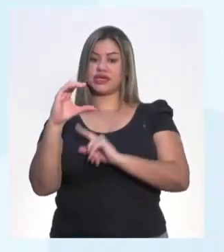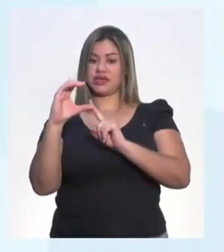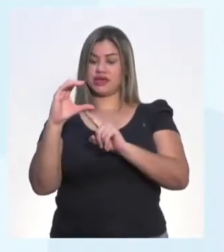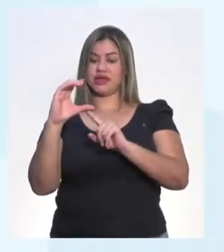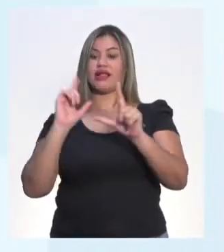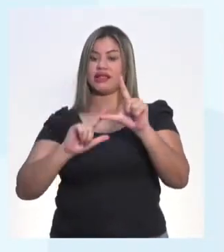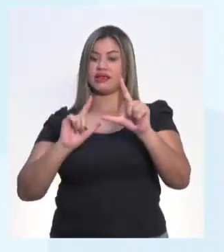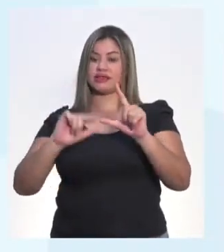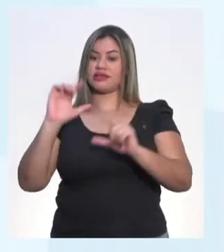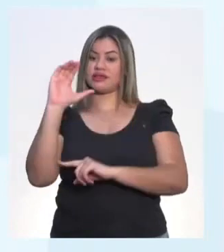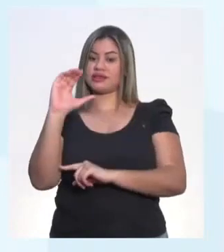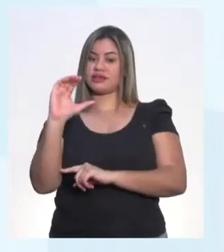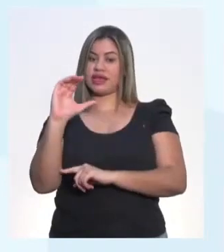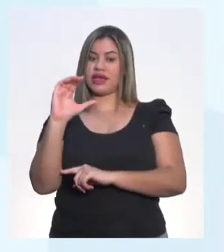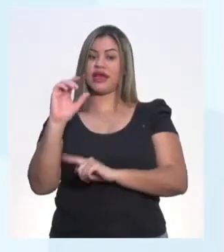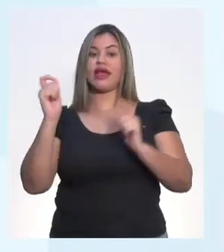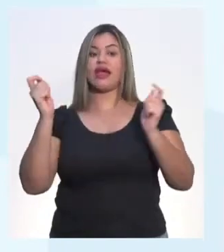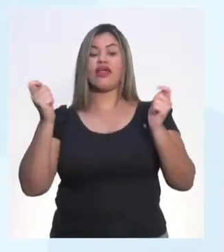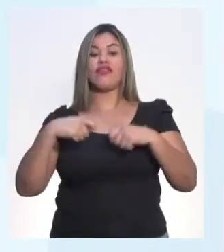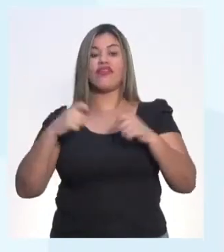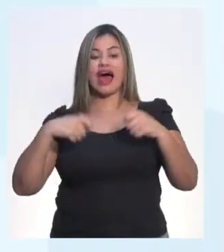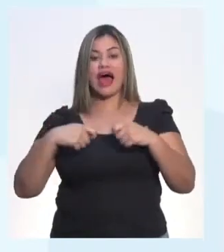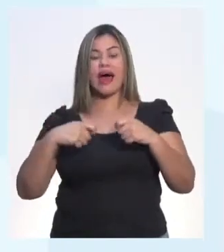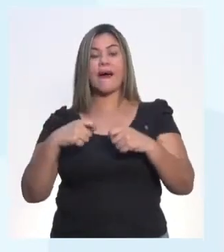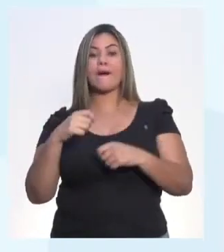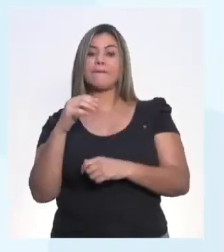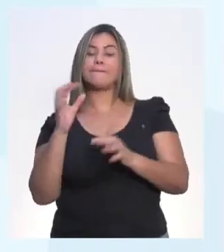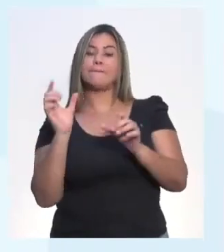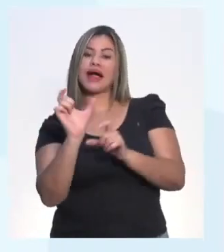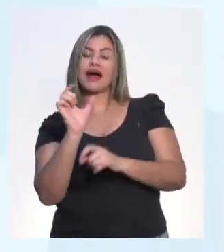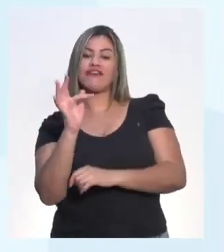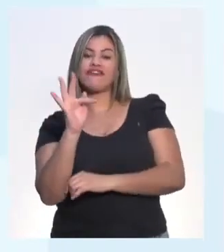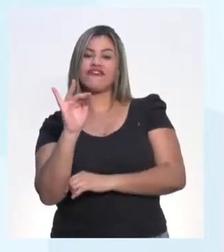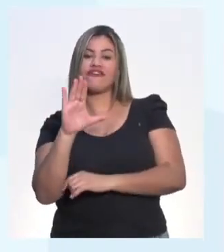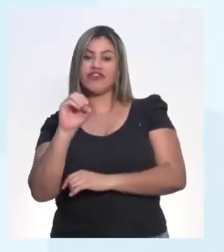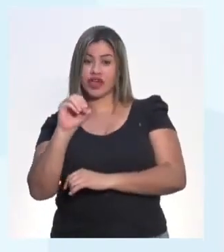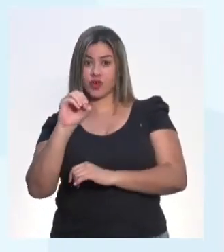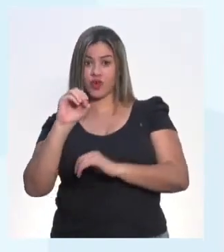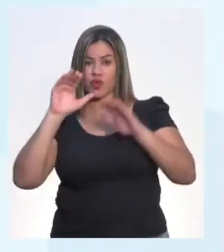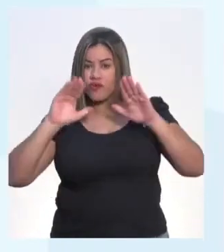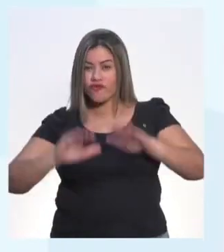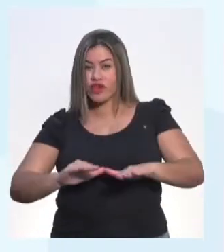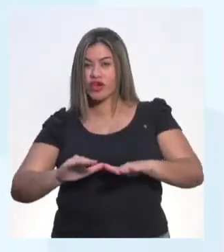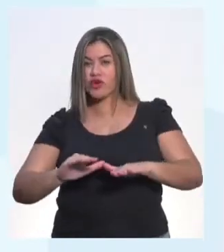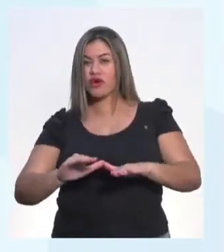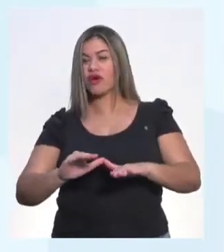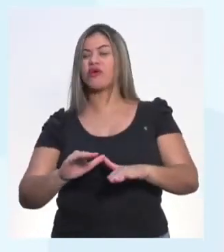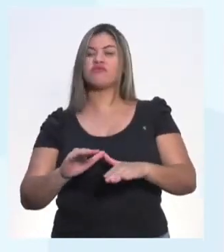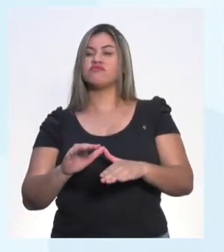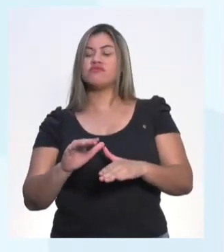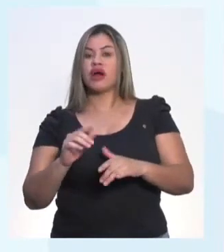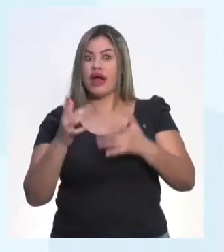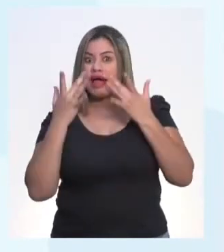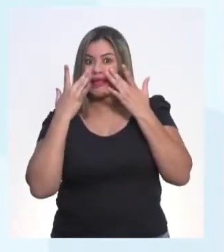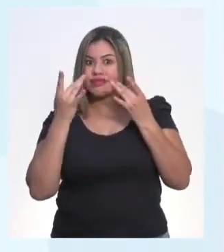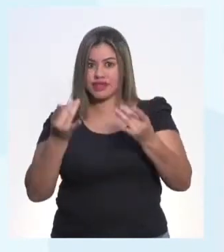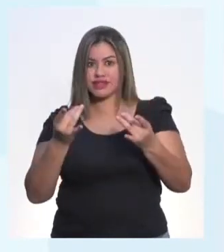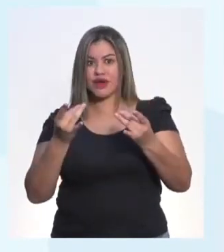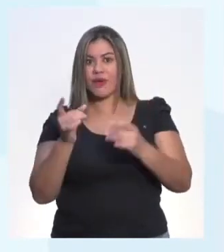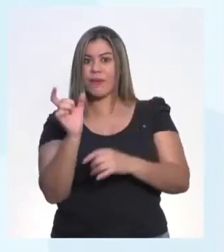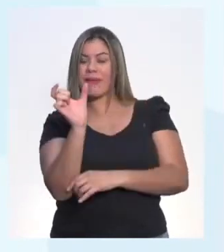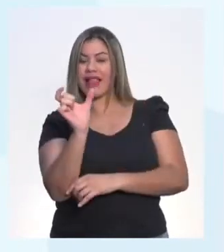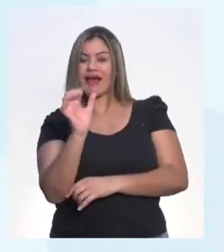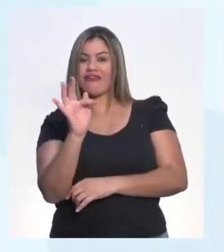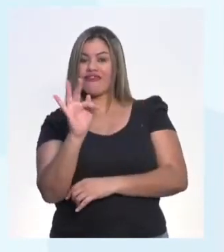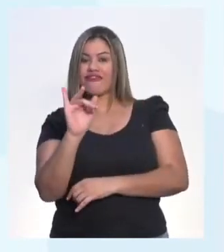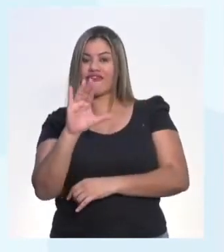C, poderemos formar com a palavra fico? Preste atenção. A palavra